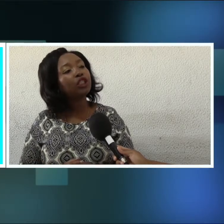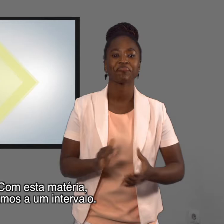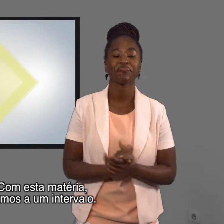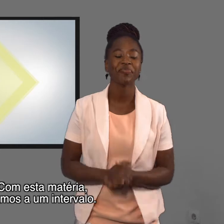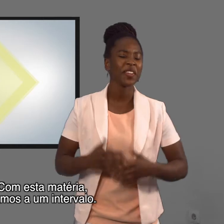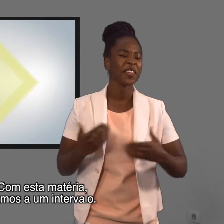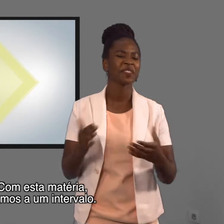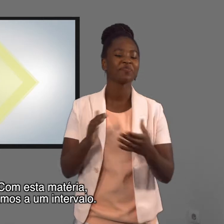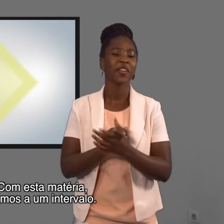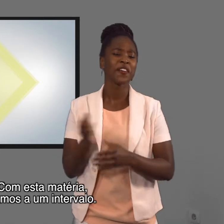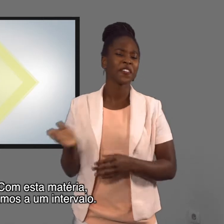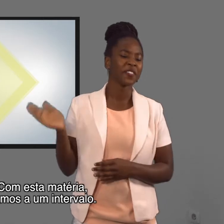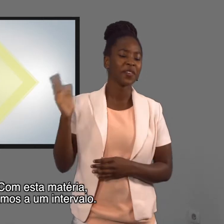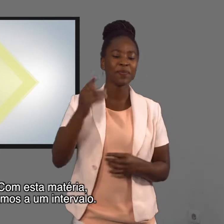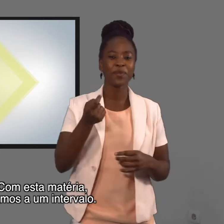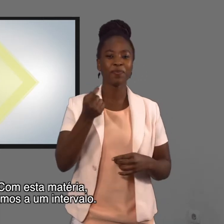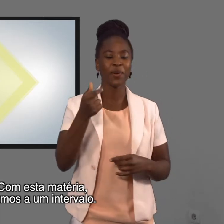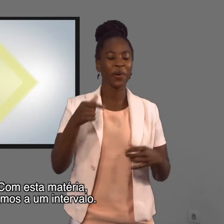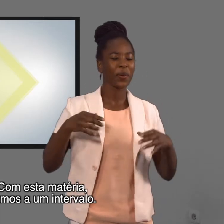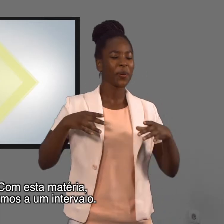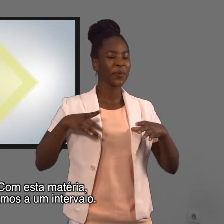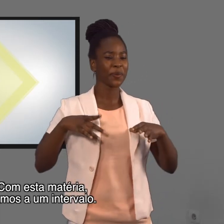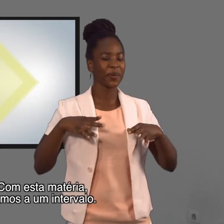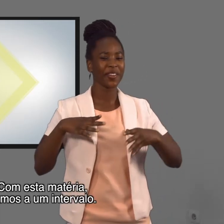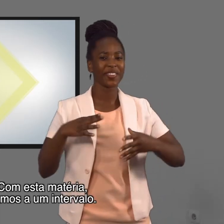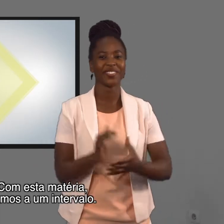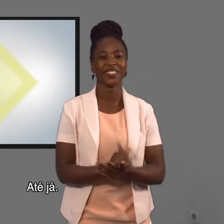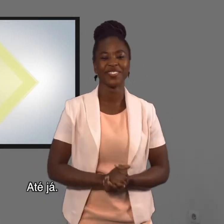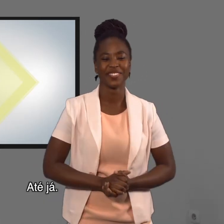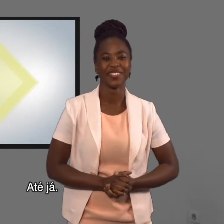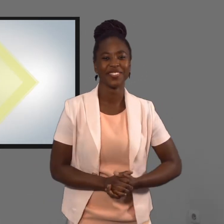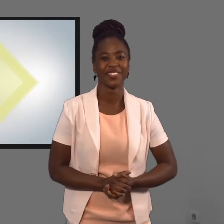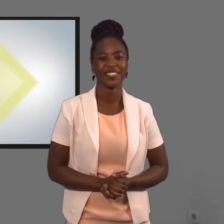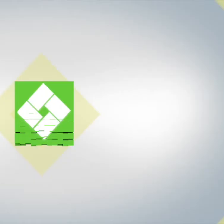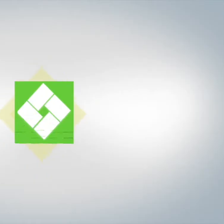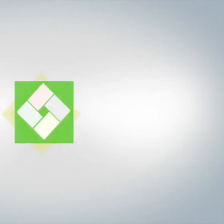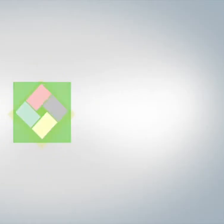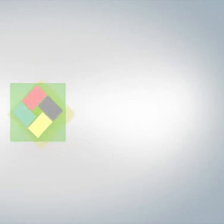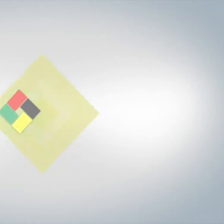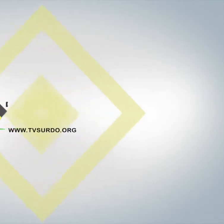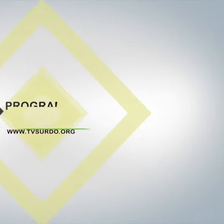futuras. Com esta matéria, vamos ao intervalo. Até já!